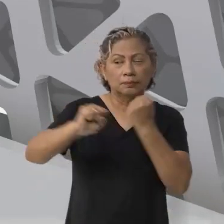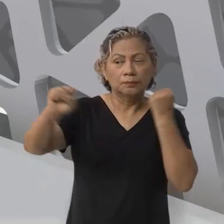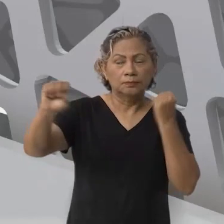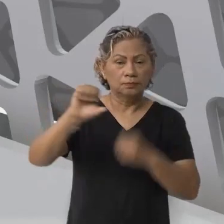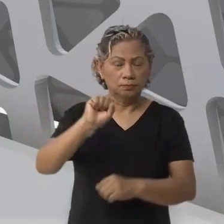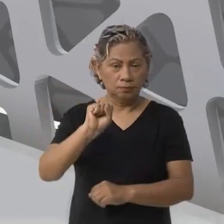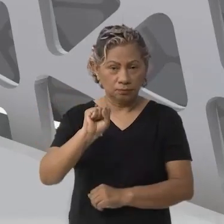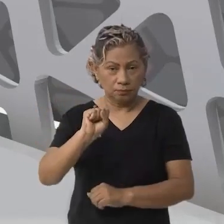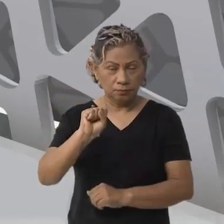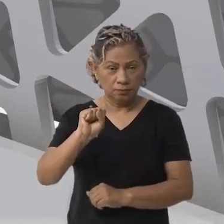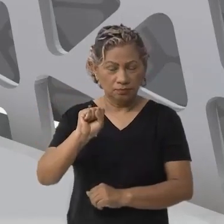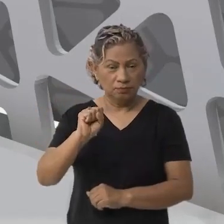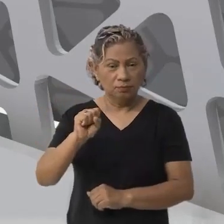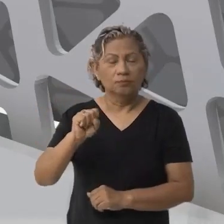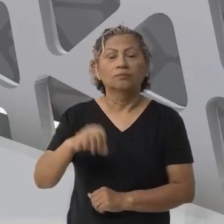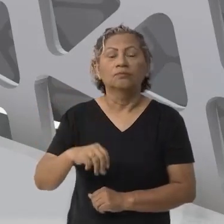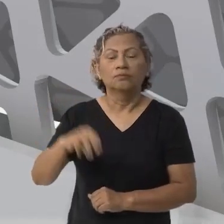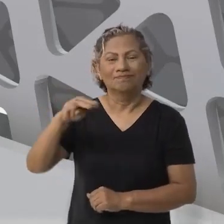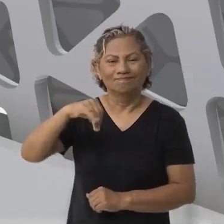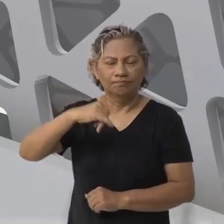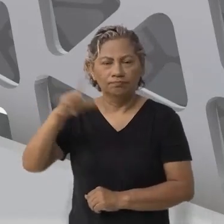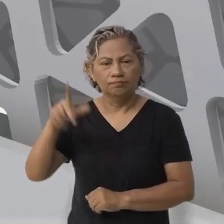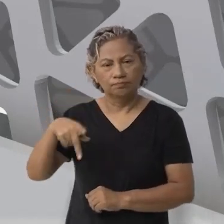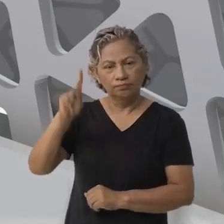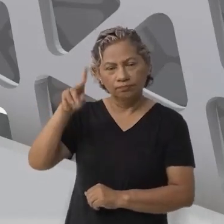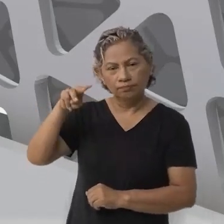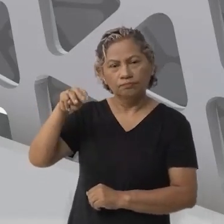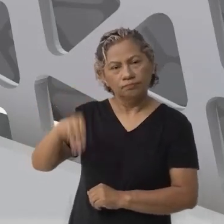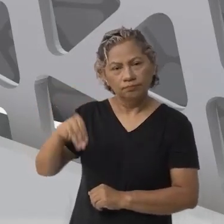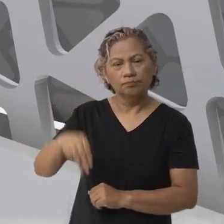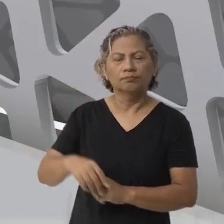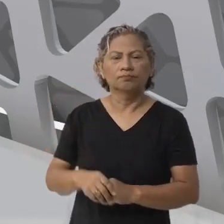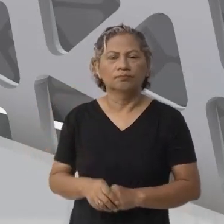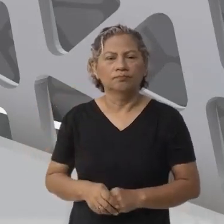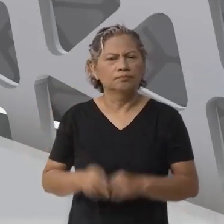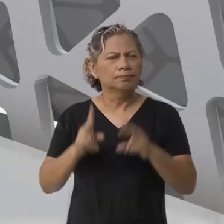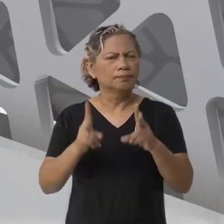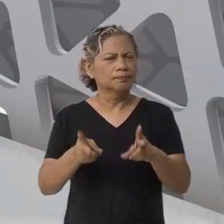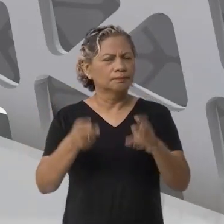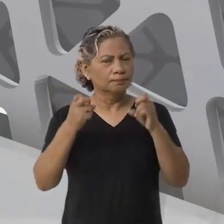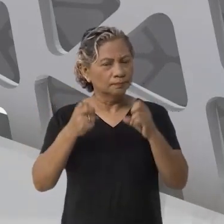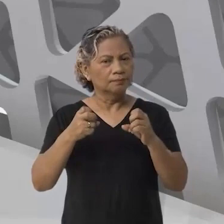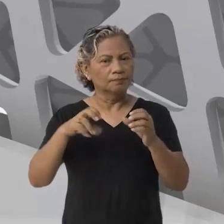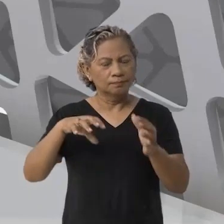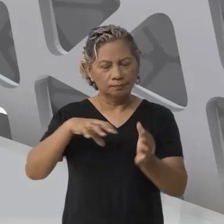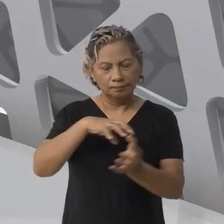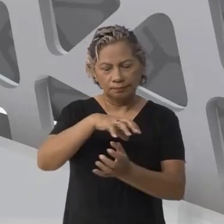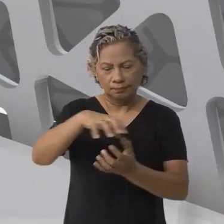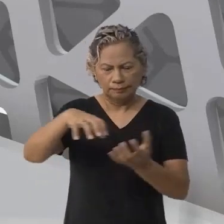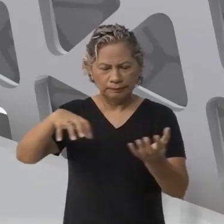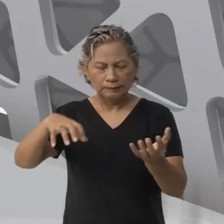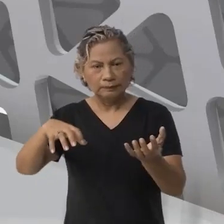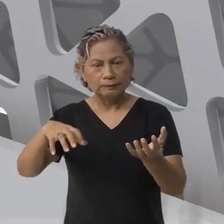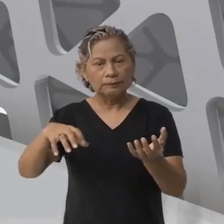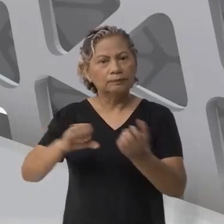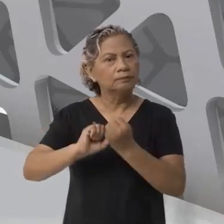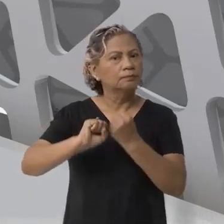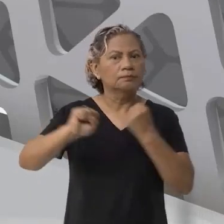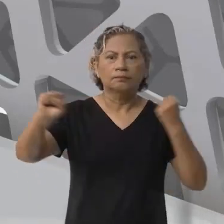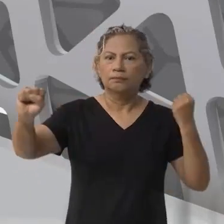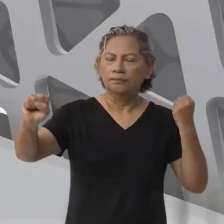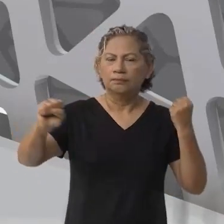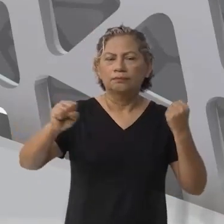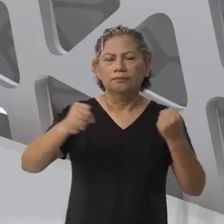de quilômetros quadrados. Isso faz com que somente o nosso país tenha o tamanho de um único continente. É o tamanho